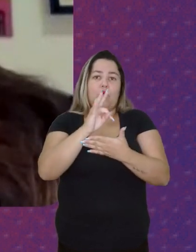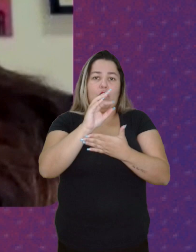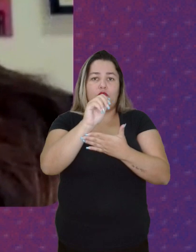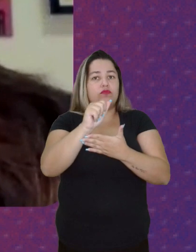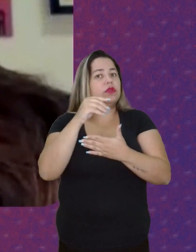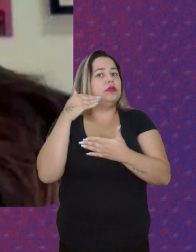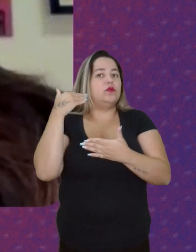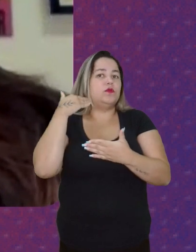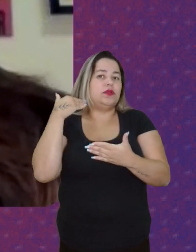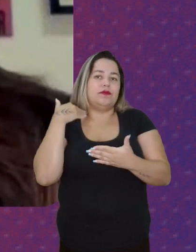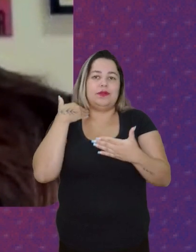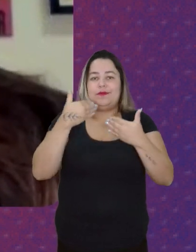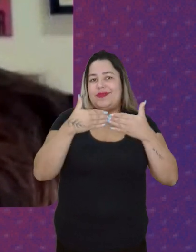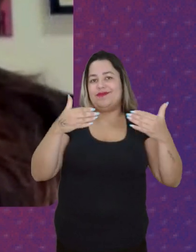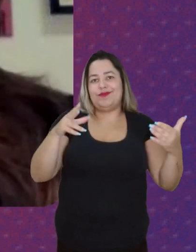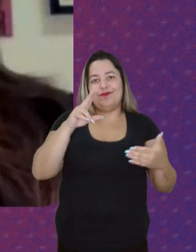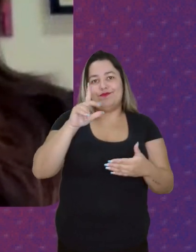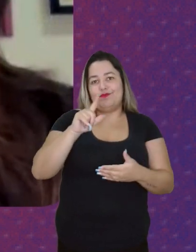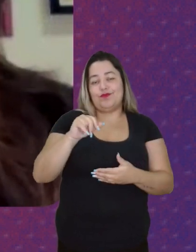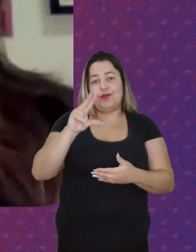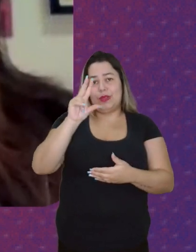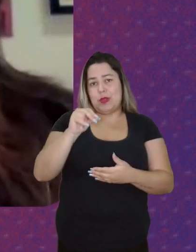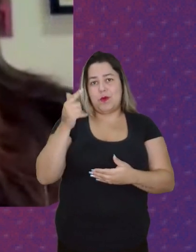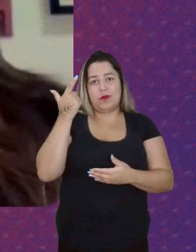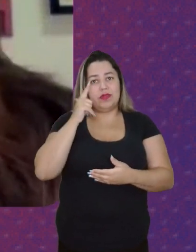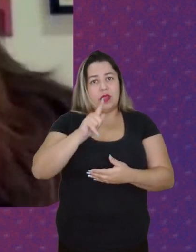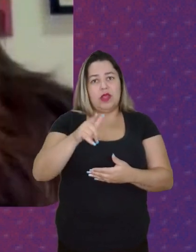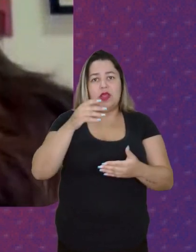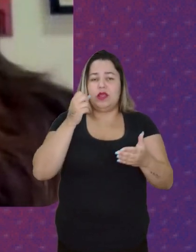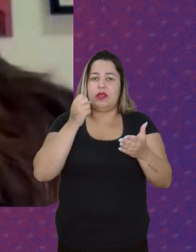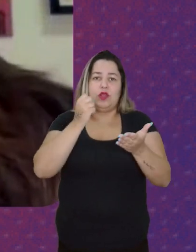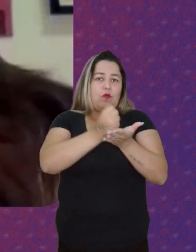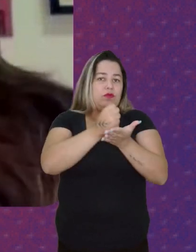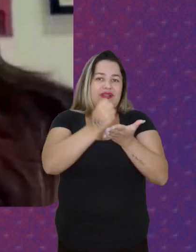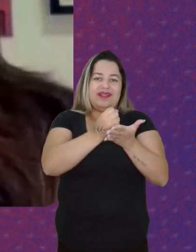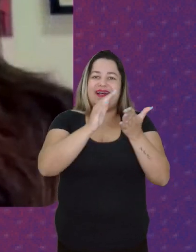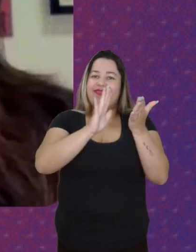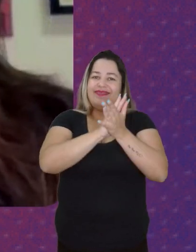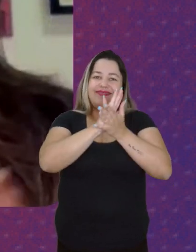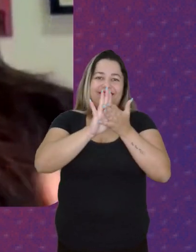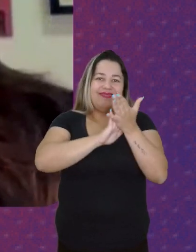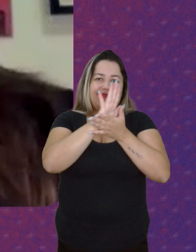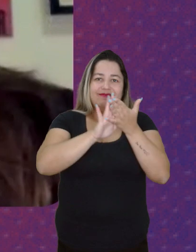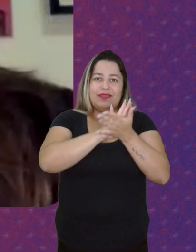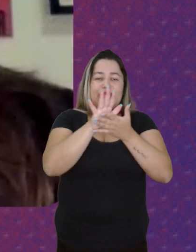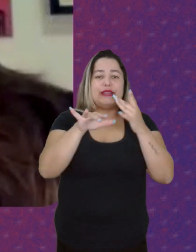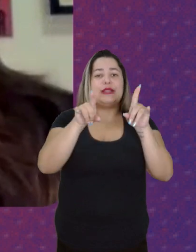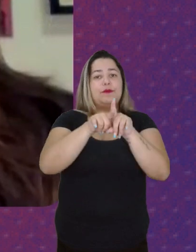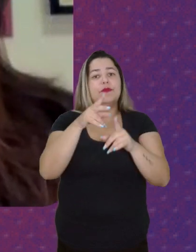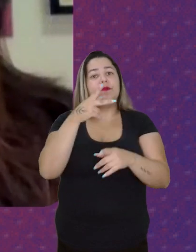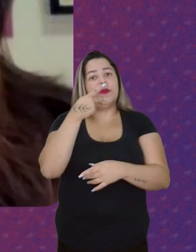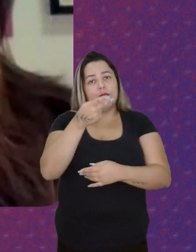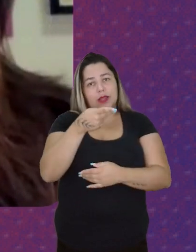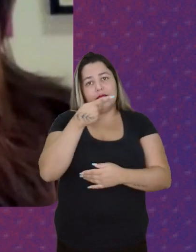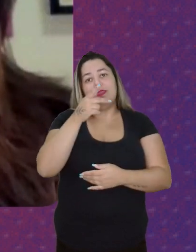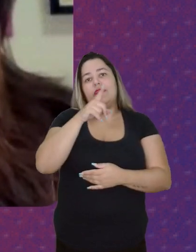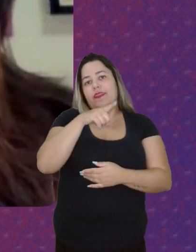movimentação financeira, né? E não consegue contratar ninguém, tem que contratar, como eu já disse, tem que